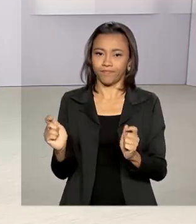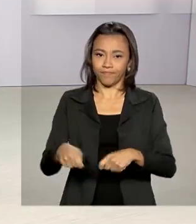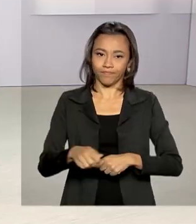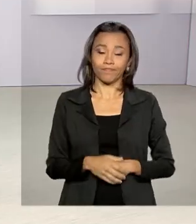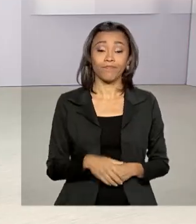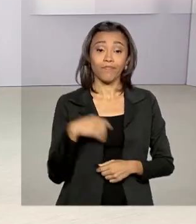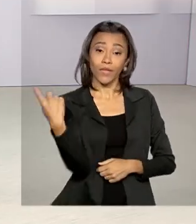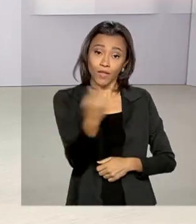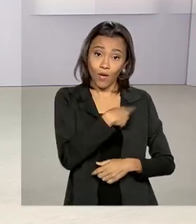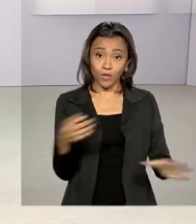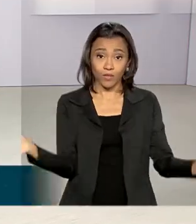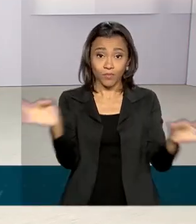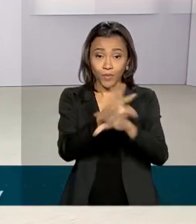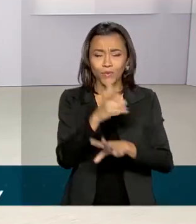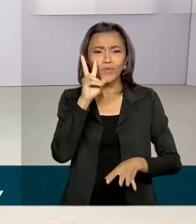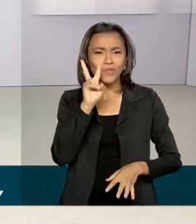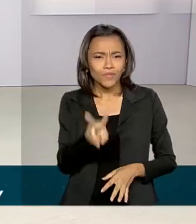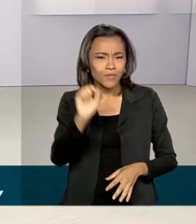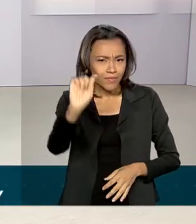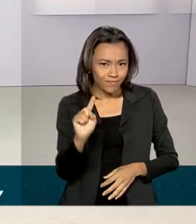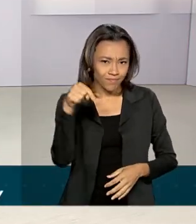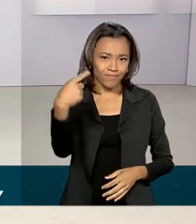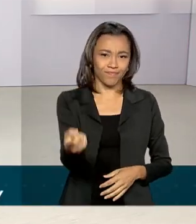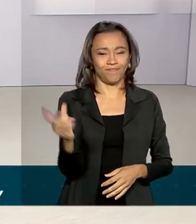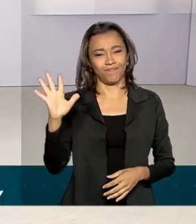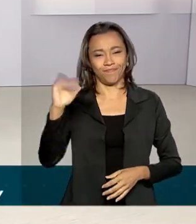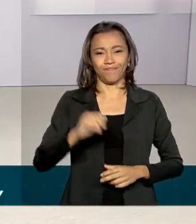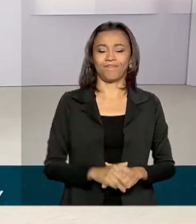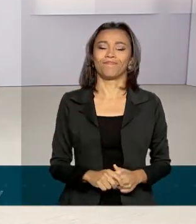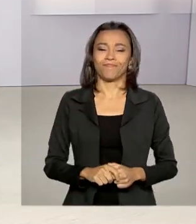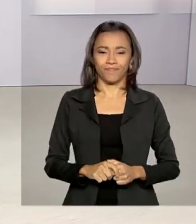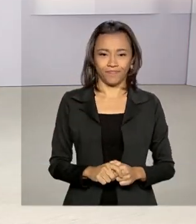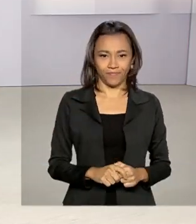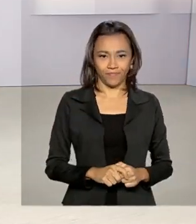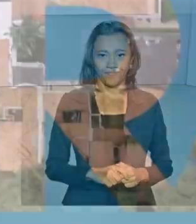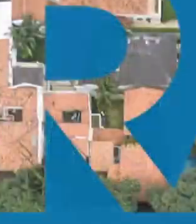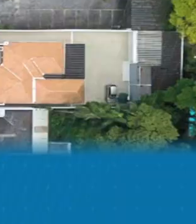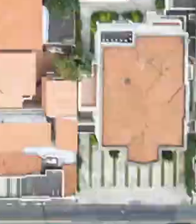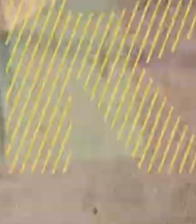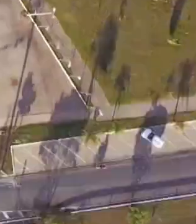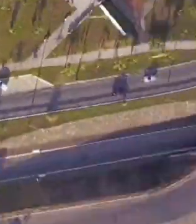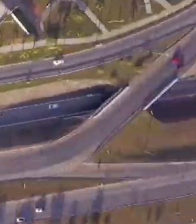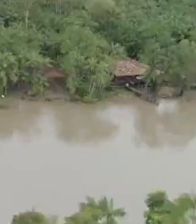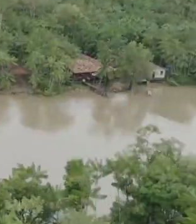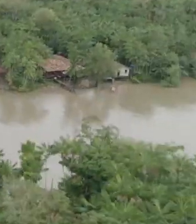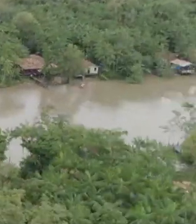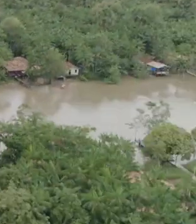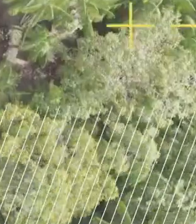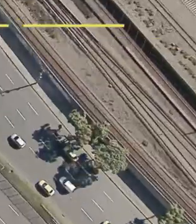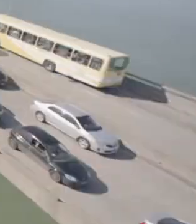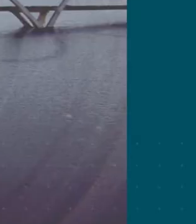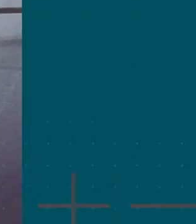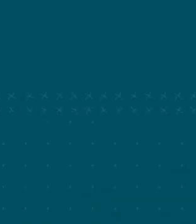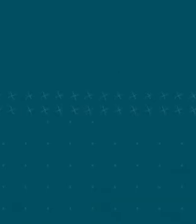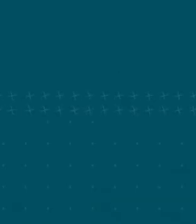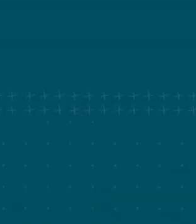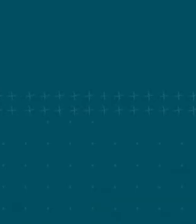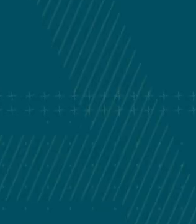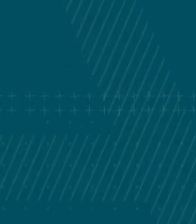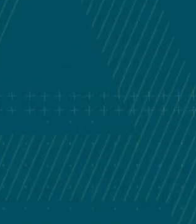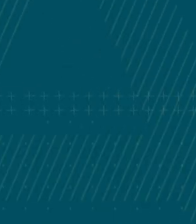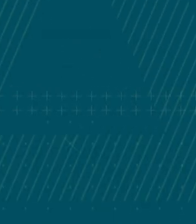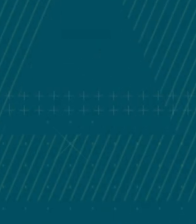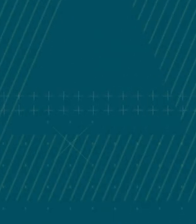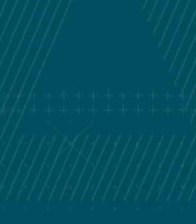A gente fica por aqui. Nos vemos na próxima edição. Até lá. Tchau. Tchau. Tchau. Tchau. Tchau.